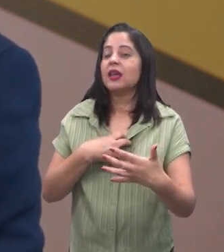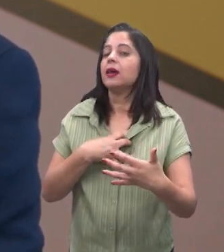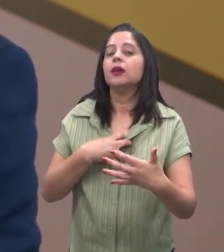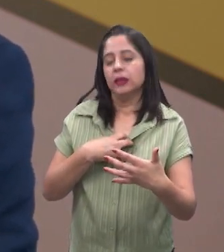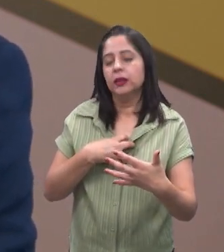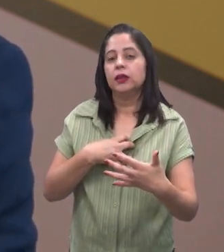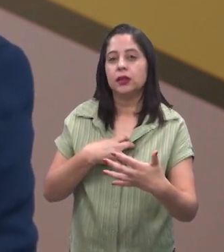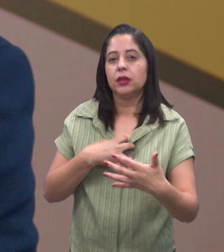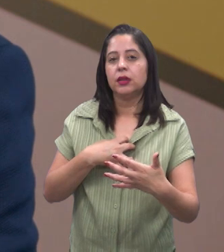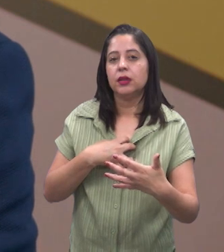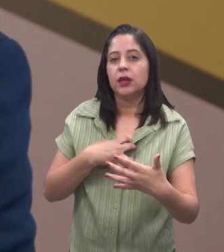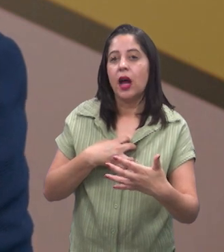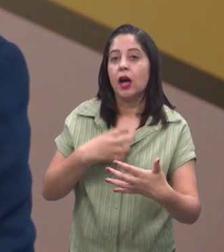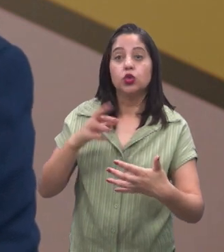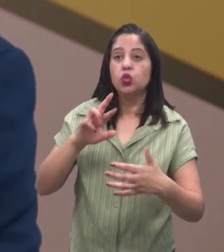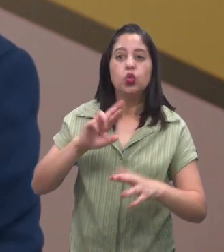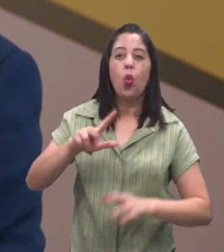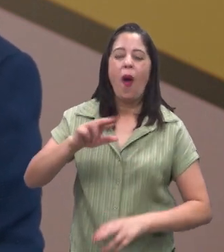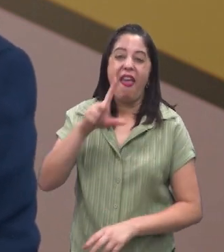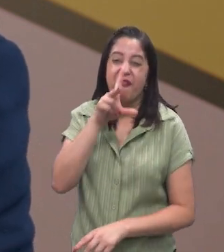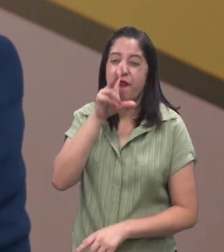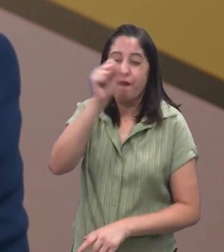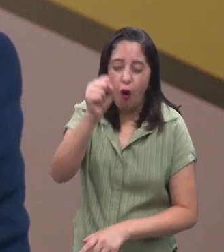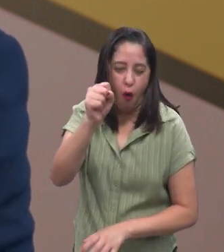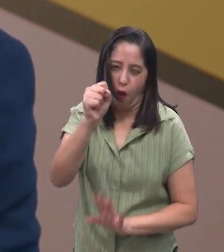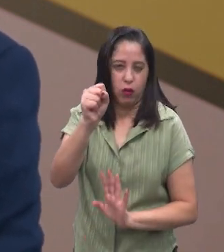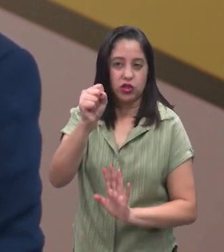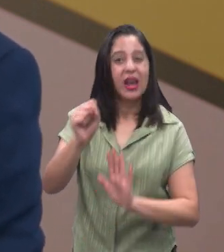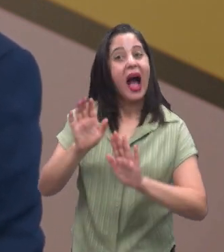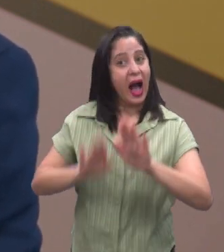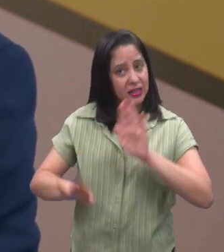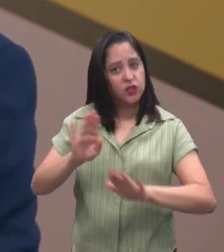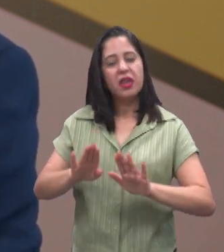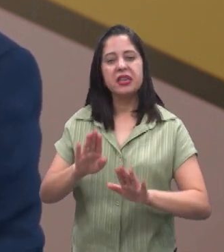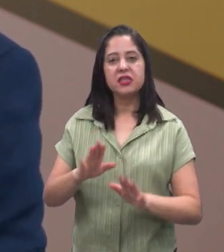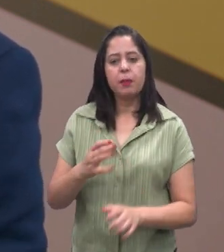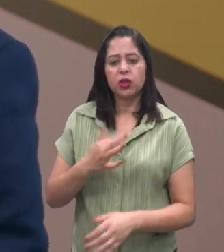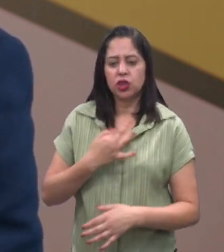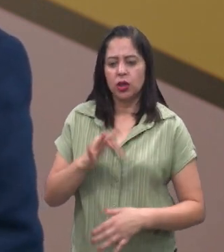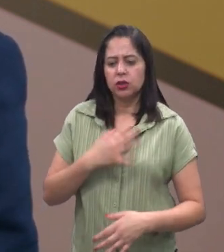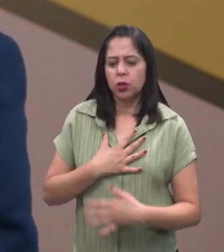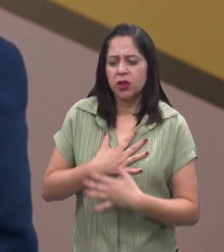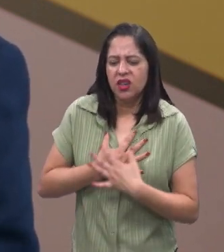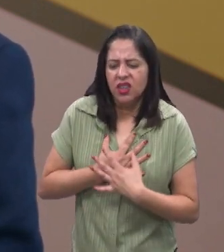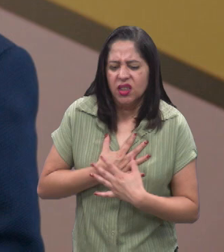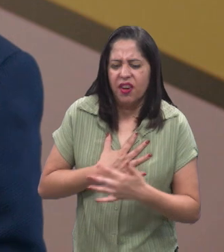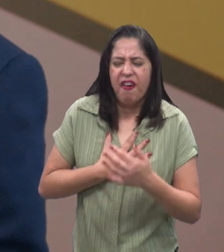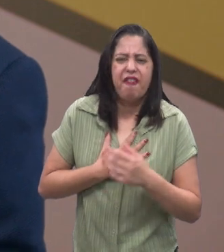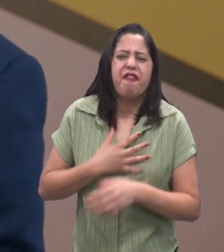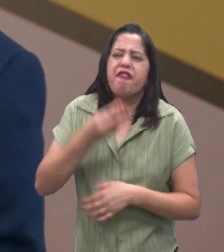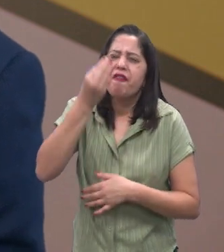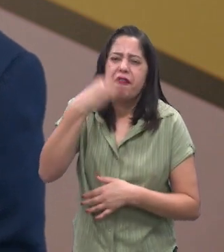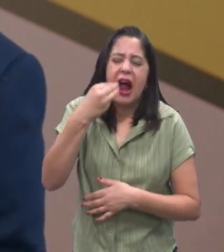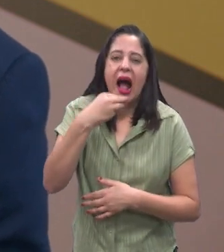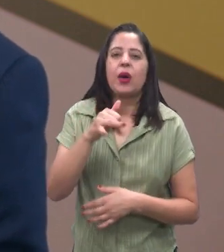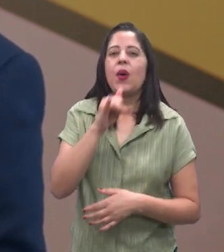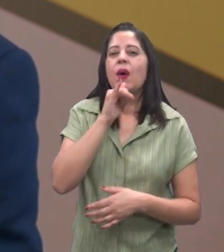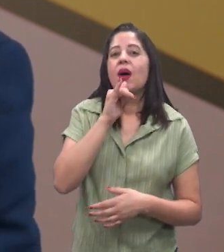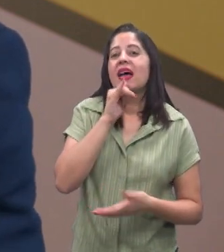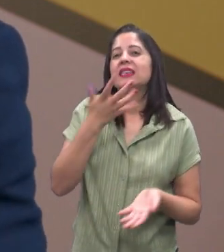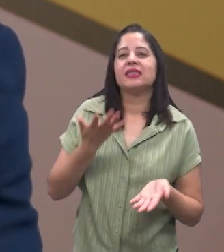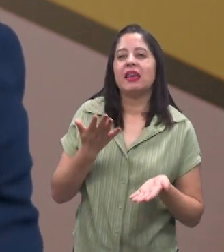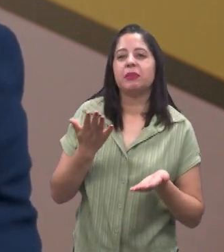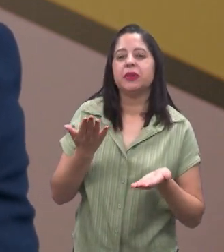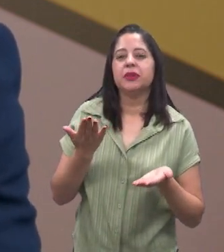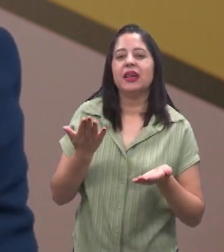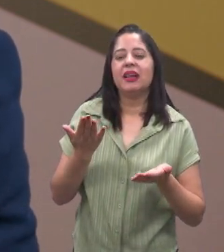não necessariamente pode ser intensa, às vezes o é, mas muitas vezes ela é. A gente usa uma escala de 0 a 10, 0 não dói nada, 10